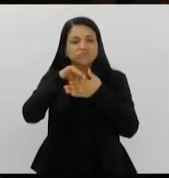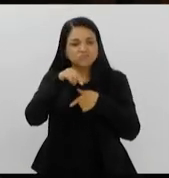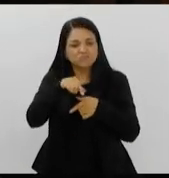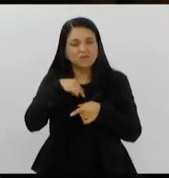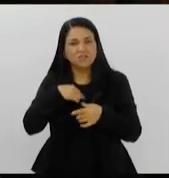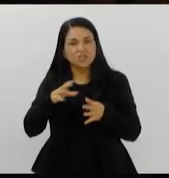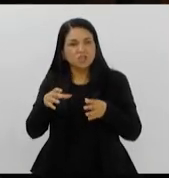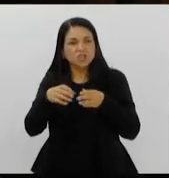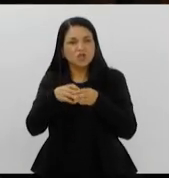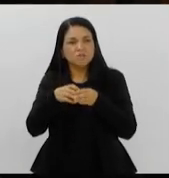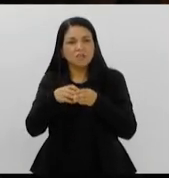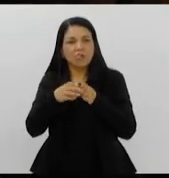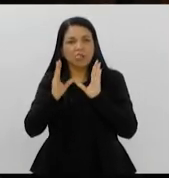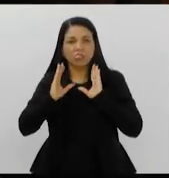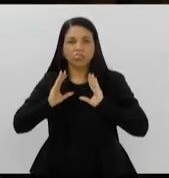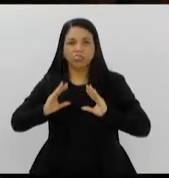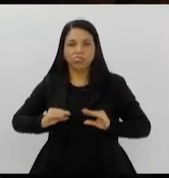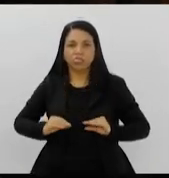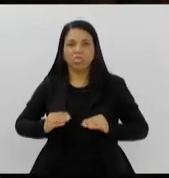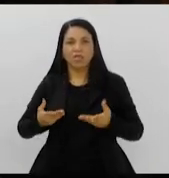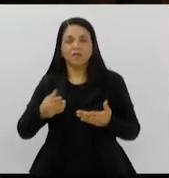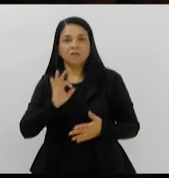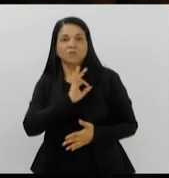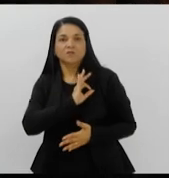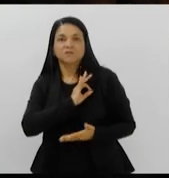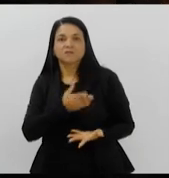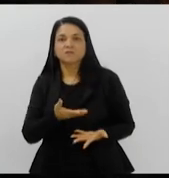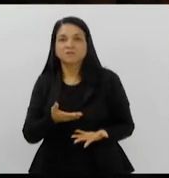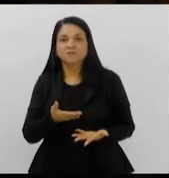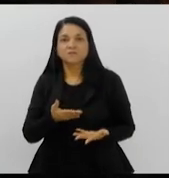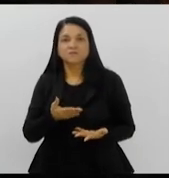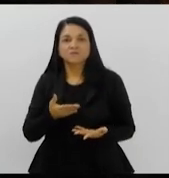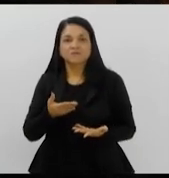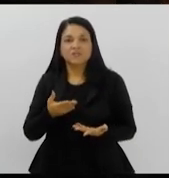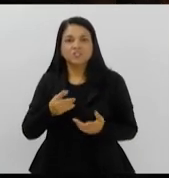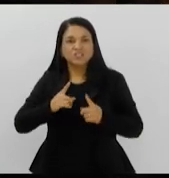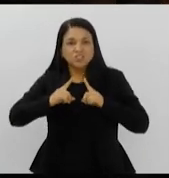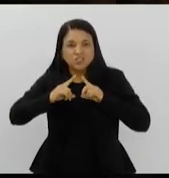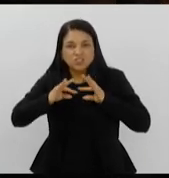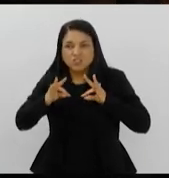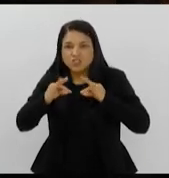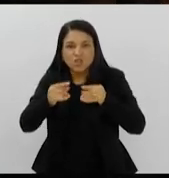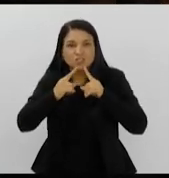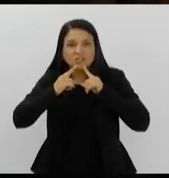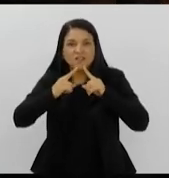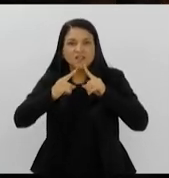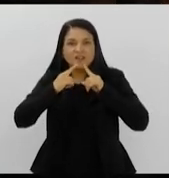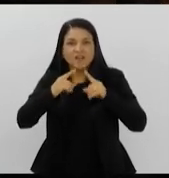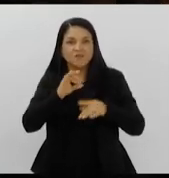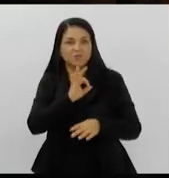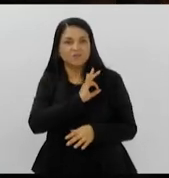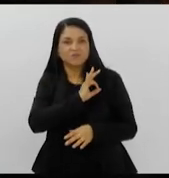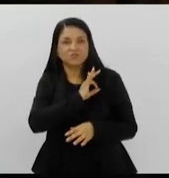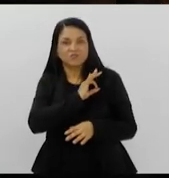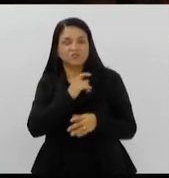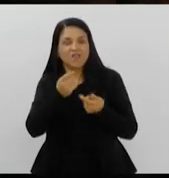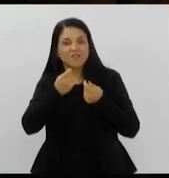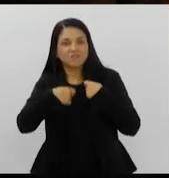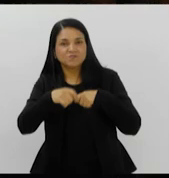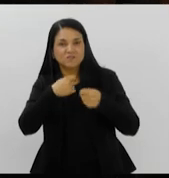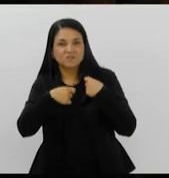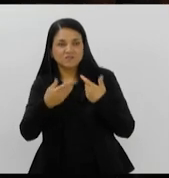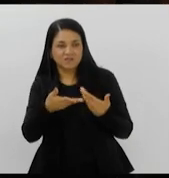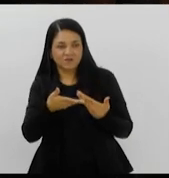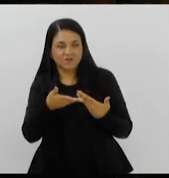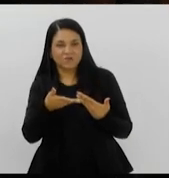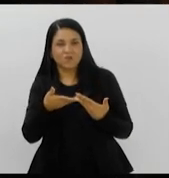tropa desmotivada, uma tropa que todos reclamam da sua administração,